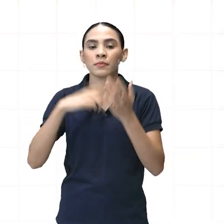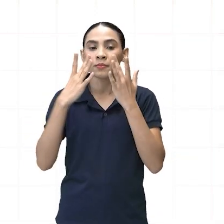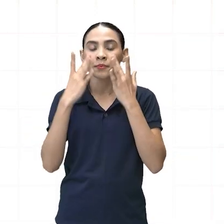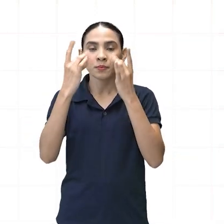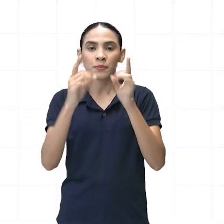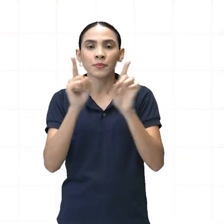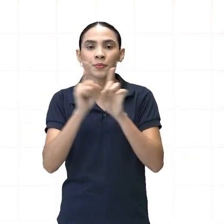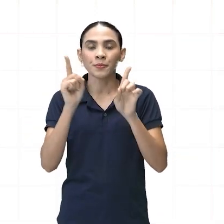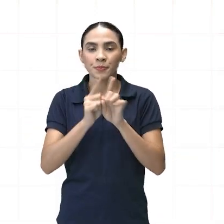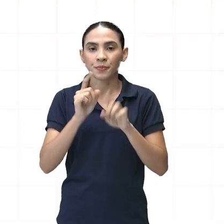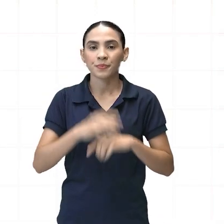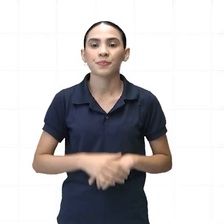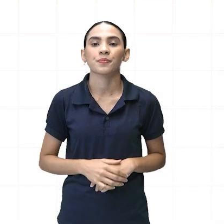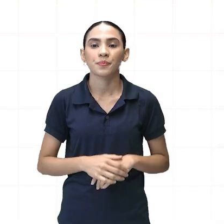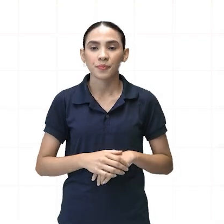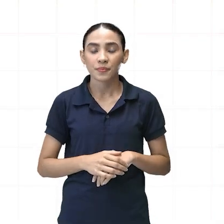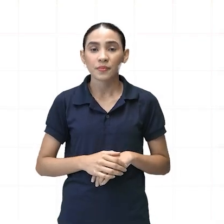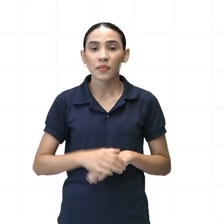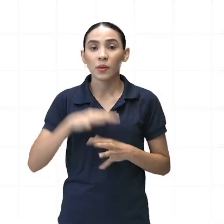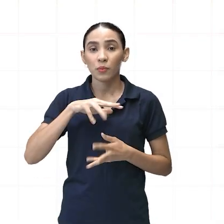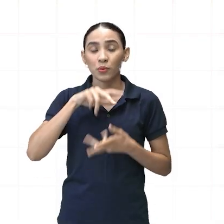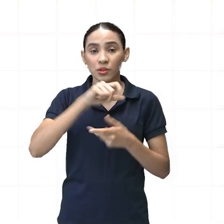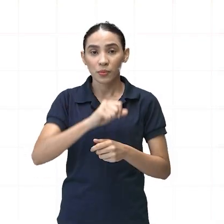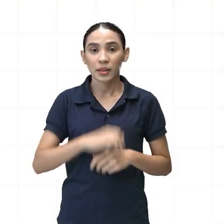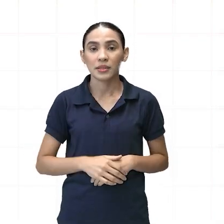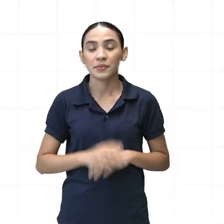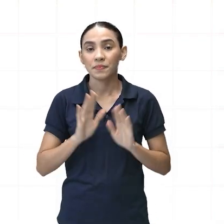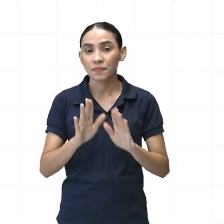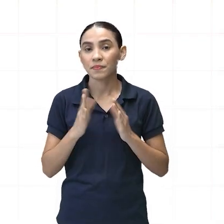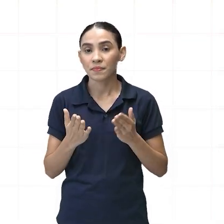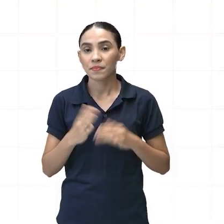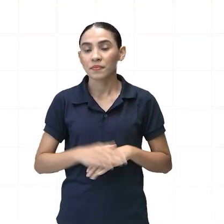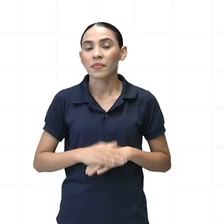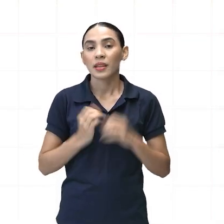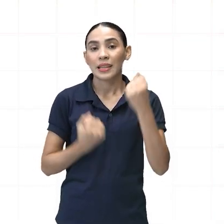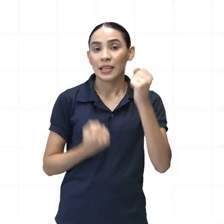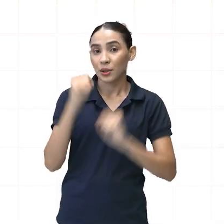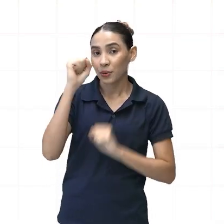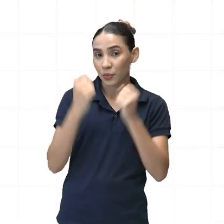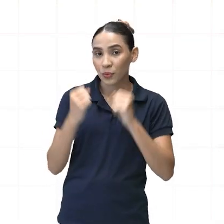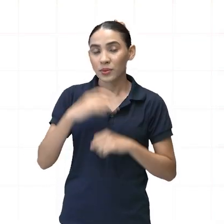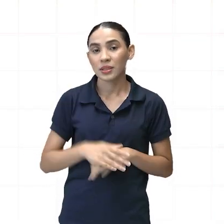chamado muito a atenção mundialmente.